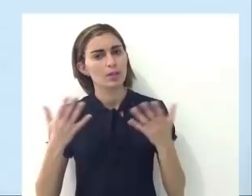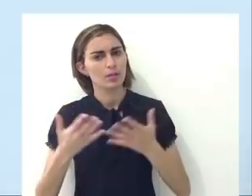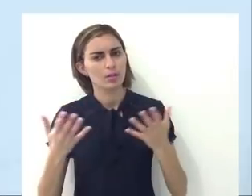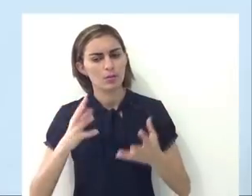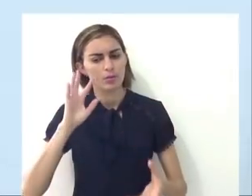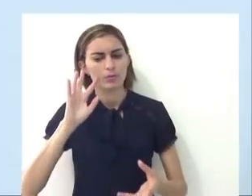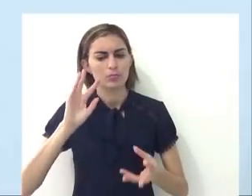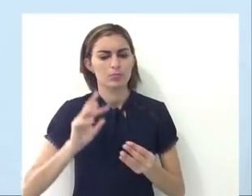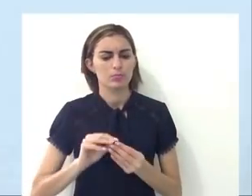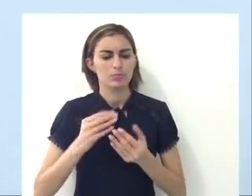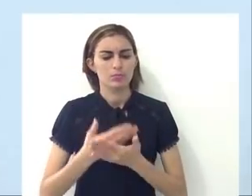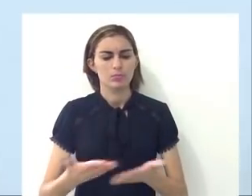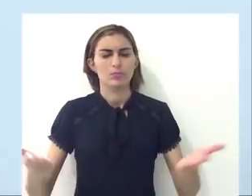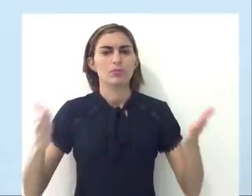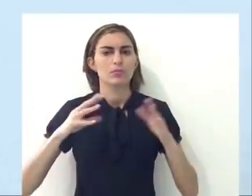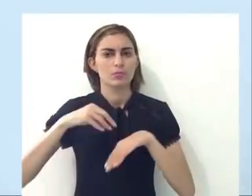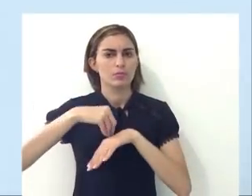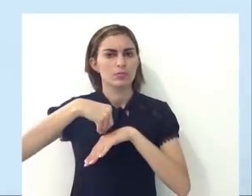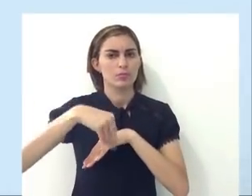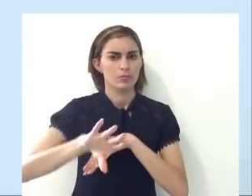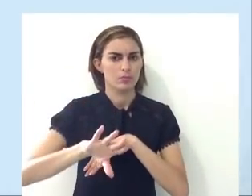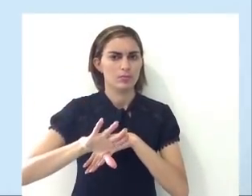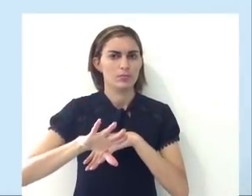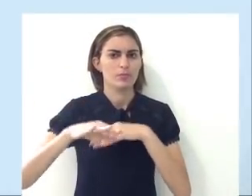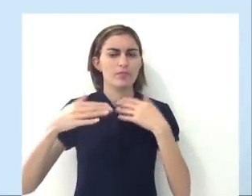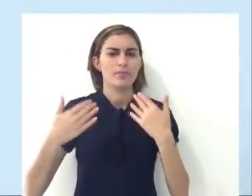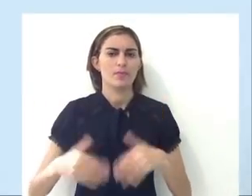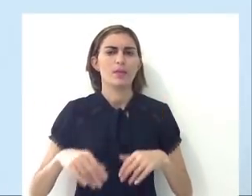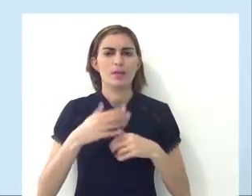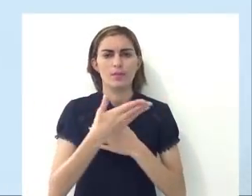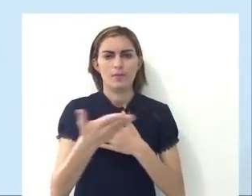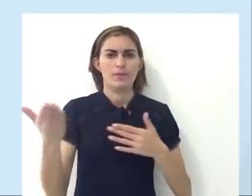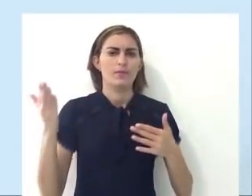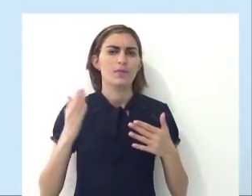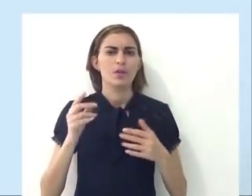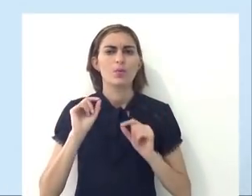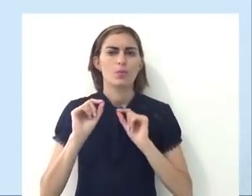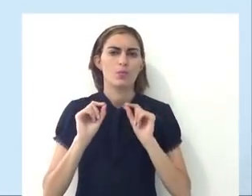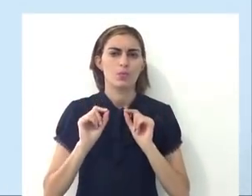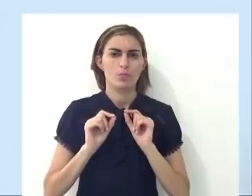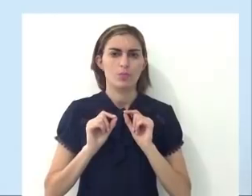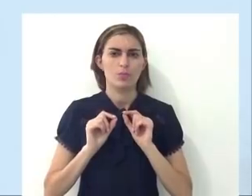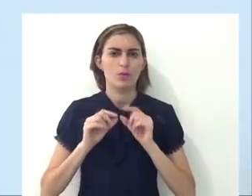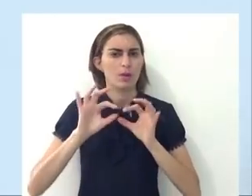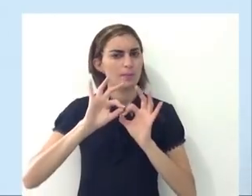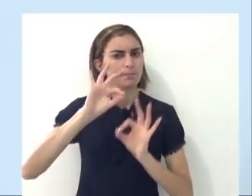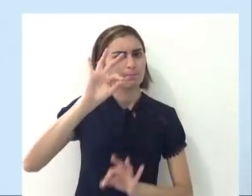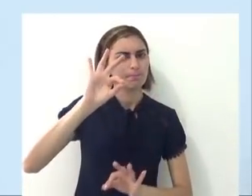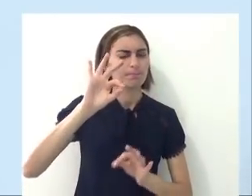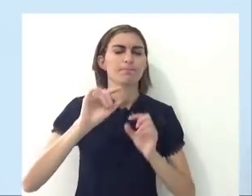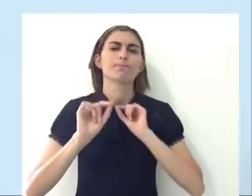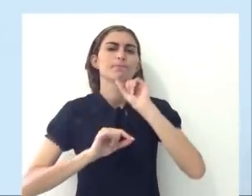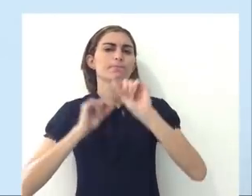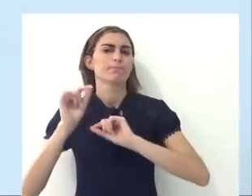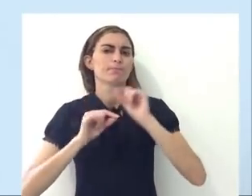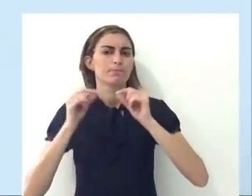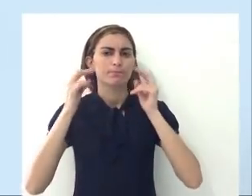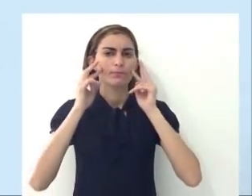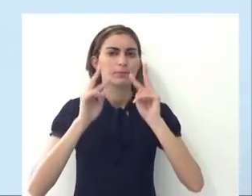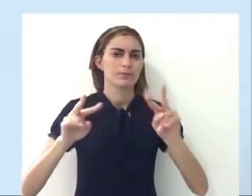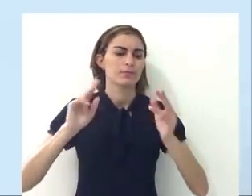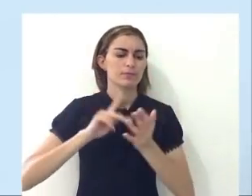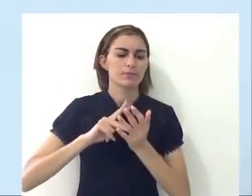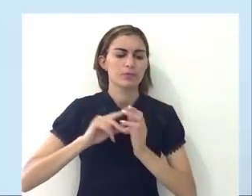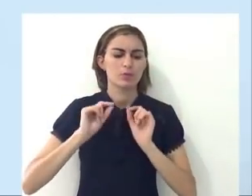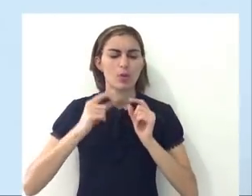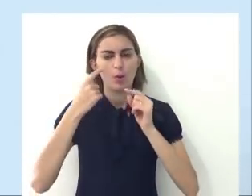C. Agora eu quero concluir aqui dando essa provocada em vocês sobre medidas e o que é que